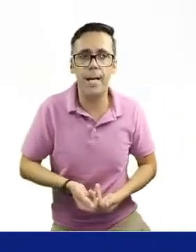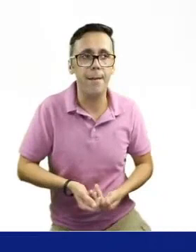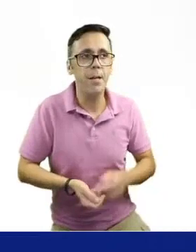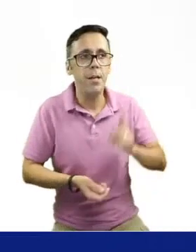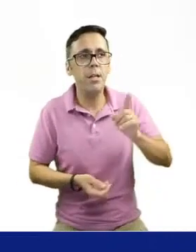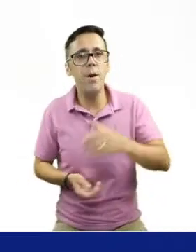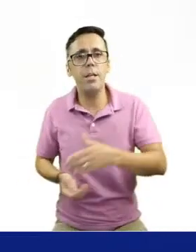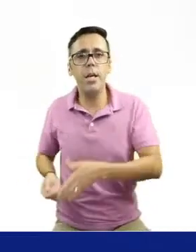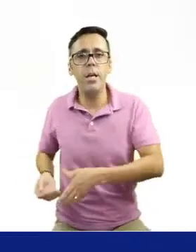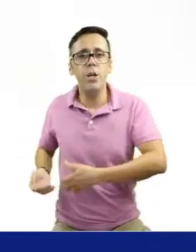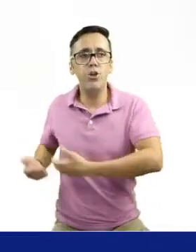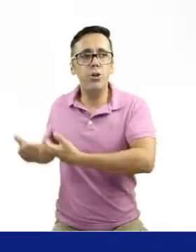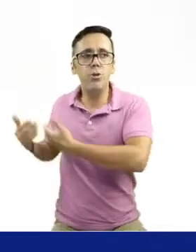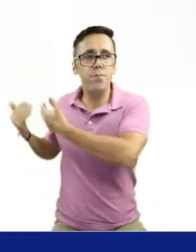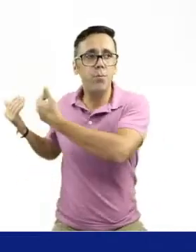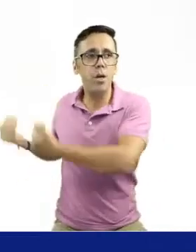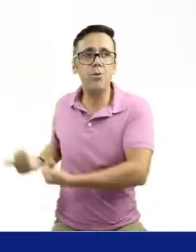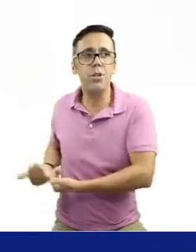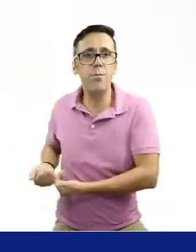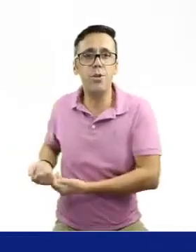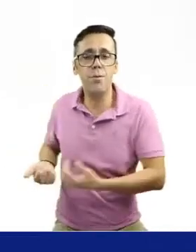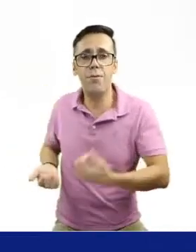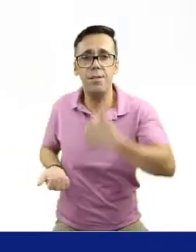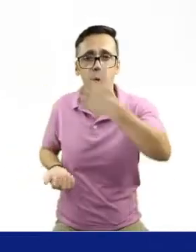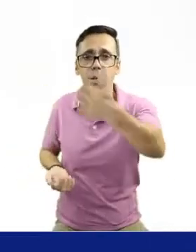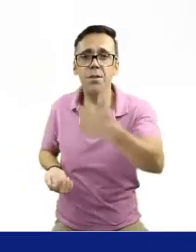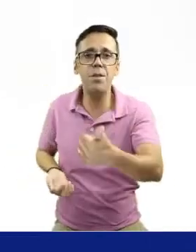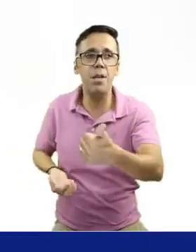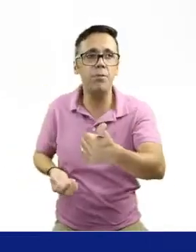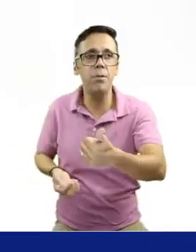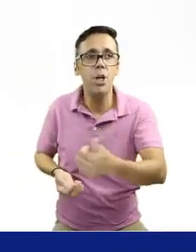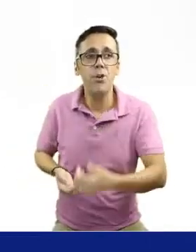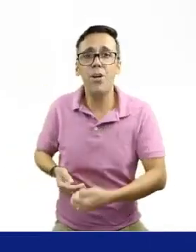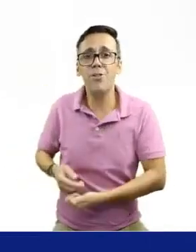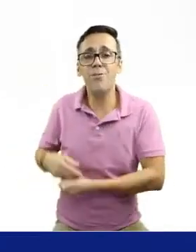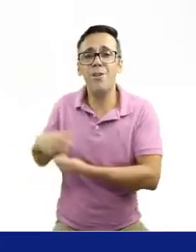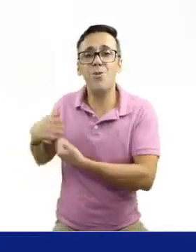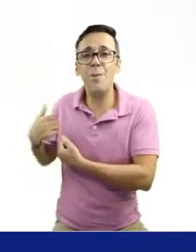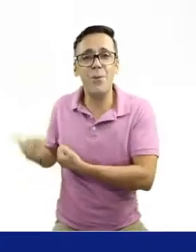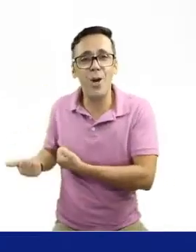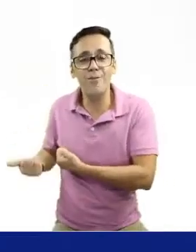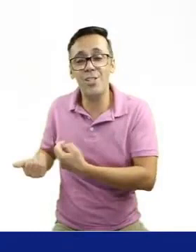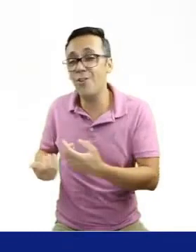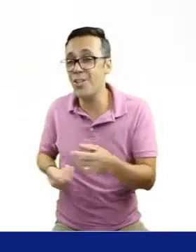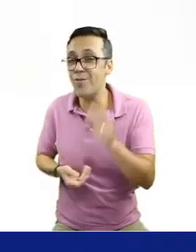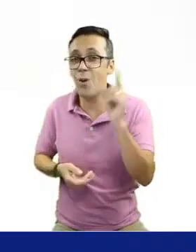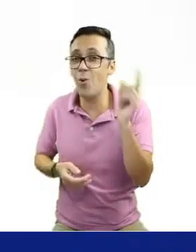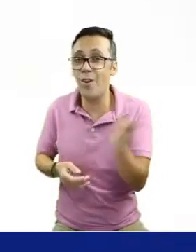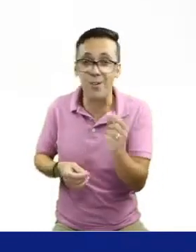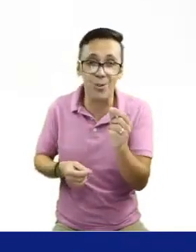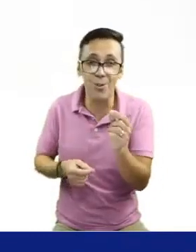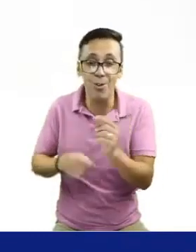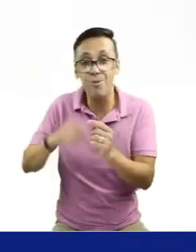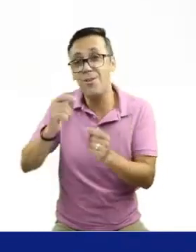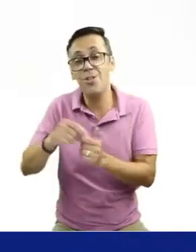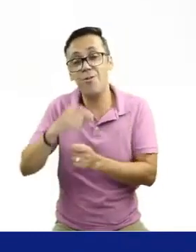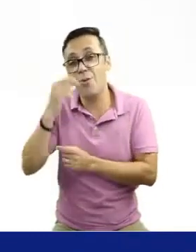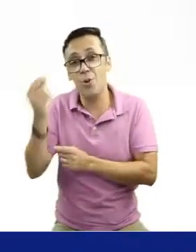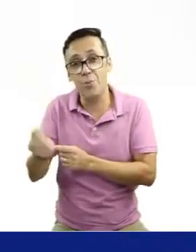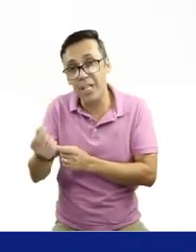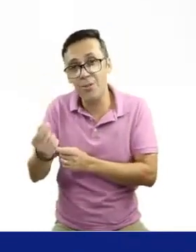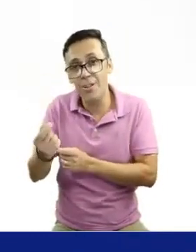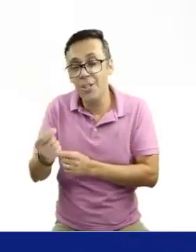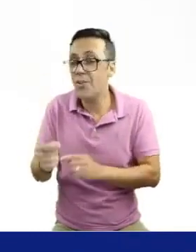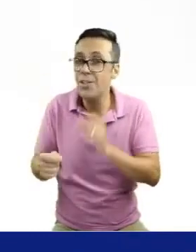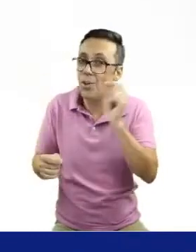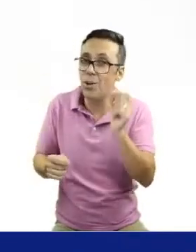de coisa se ligar então aqui de modo simples nós vamos fazer uma inscrição nós vamos fazer uma prova se você tiver olho azul ou se